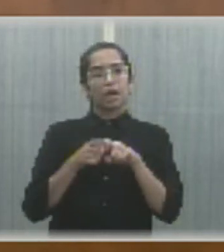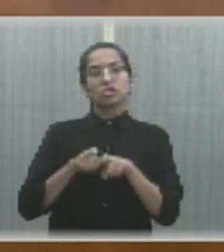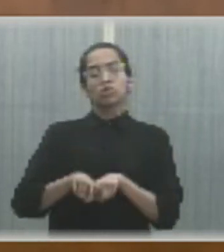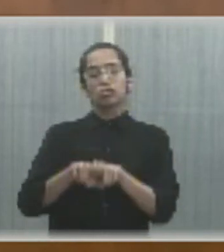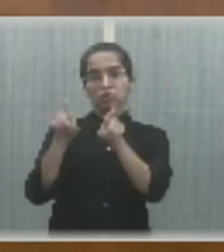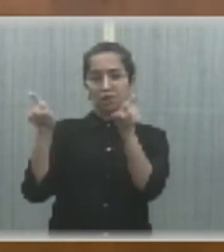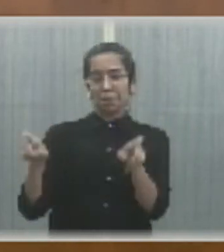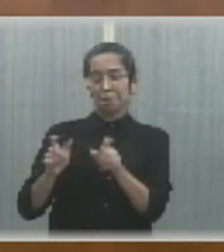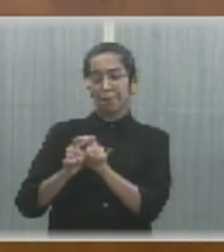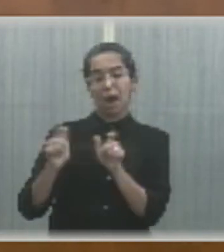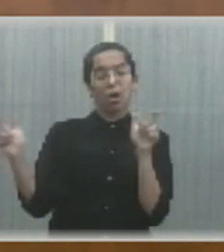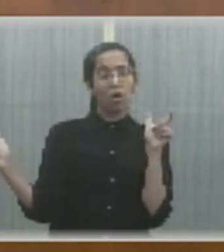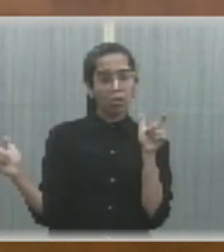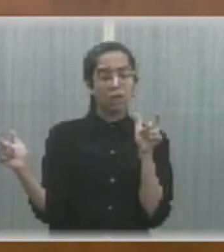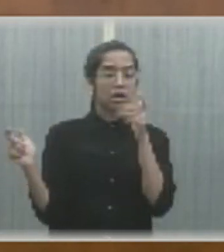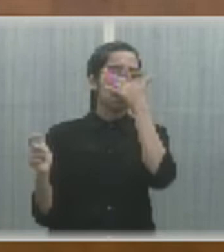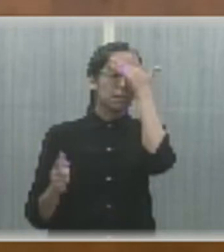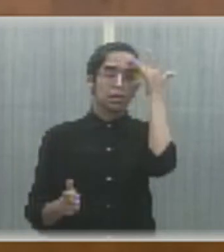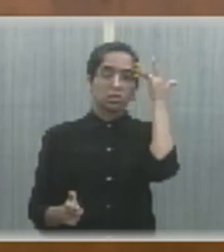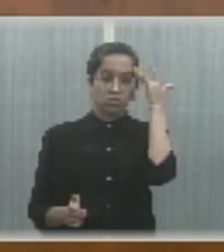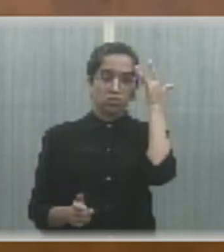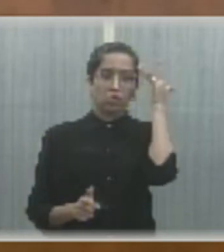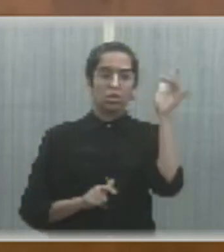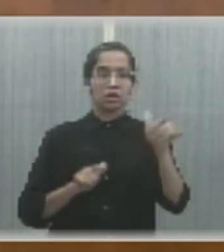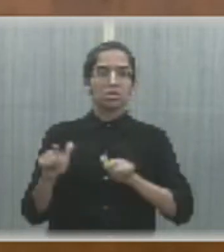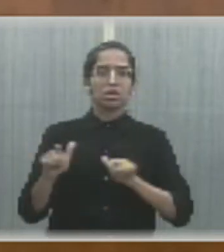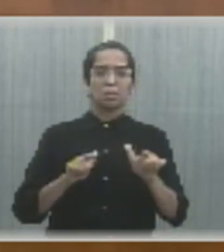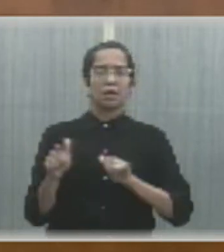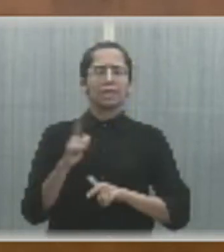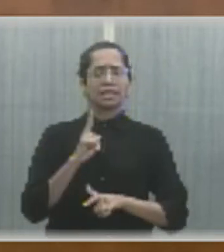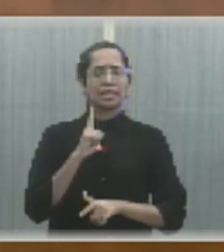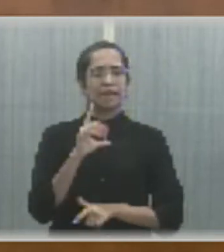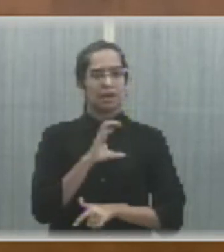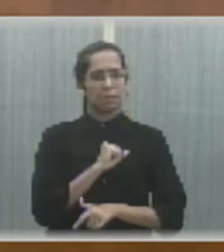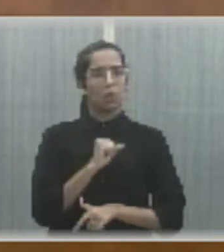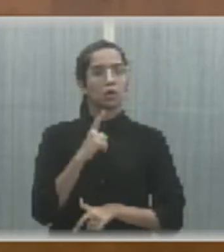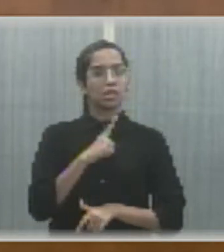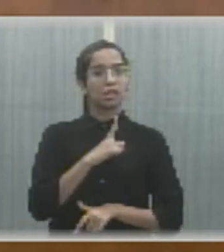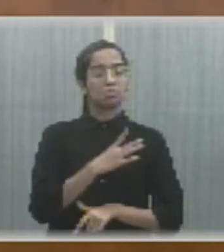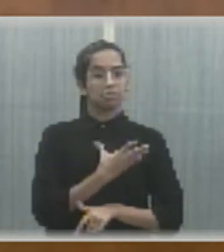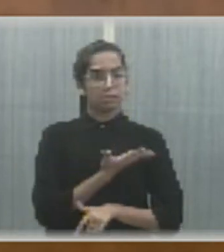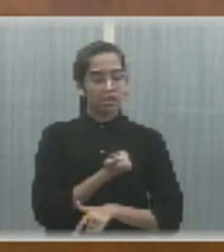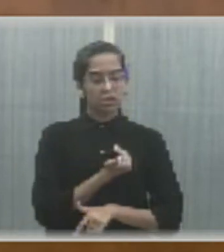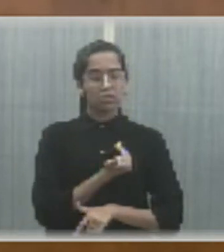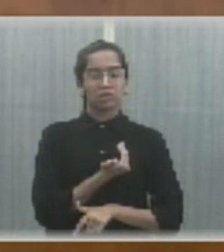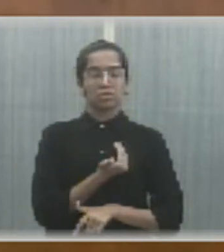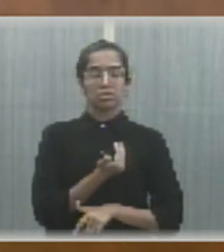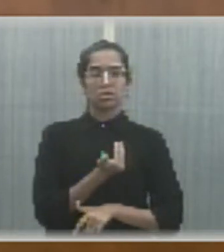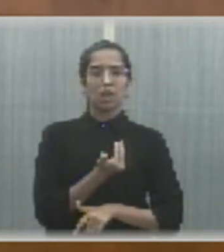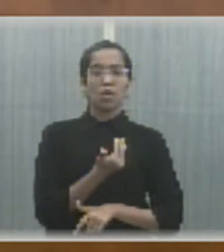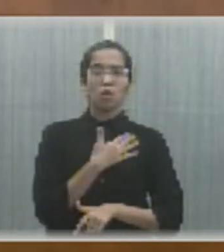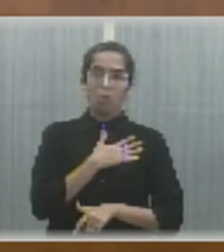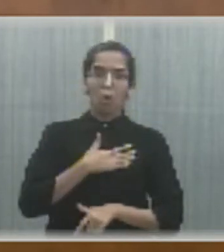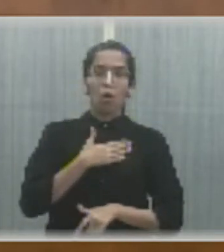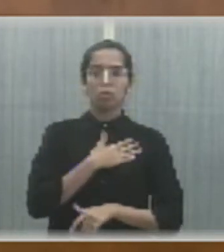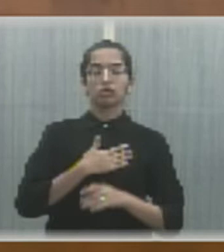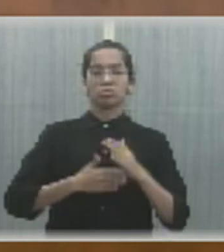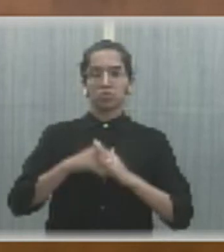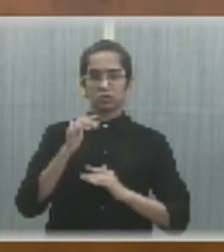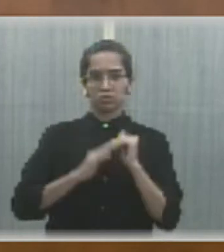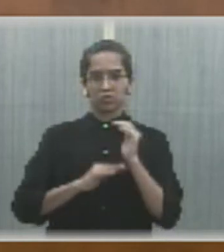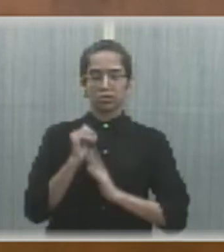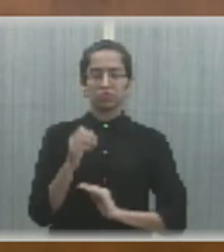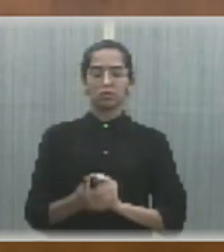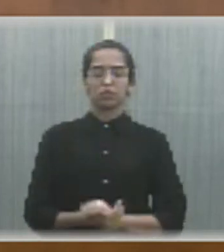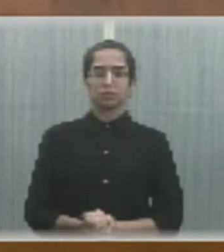a maioria são pessoas que trabalham com amor, com paixão, e têm todo um zelo pela profissão.